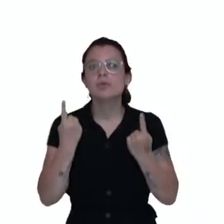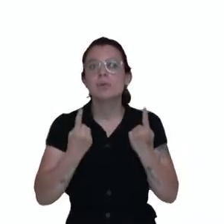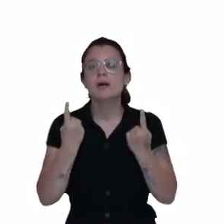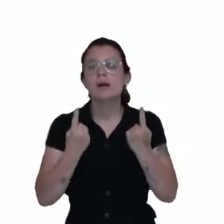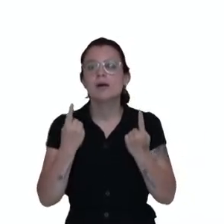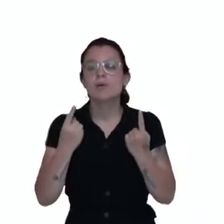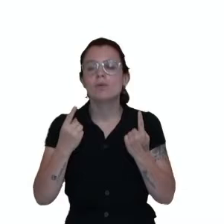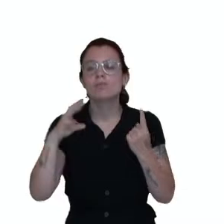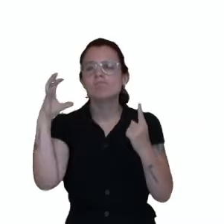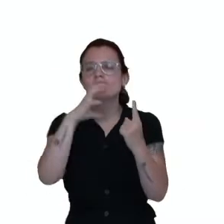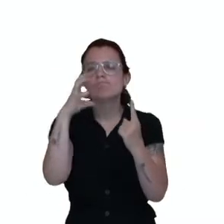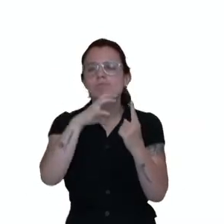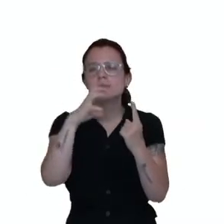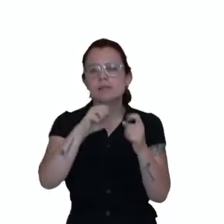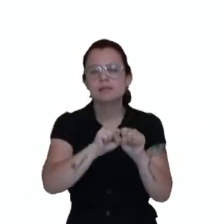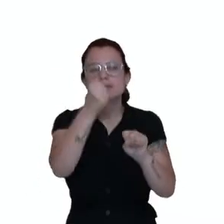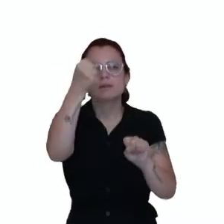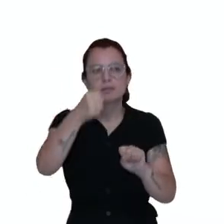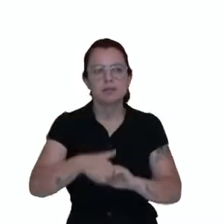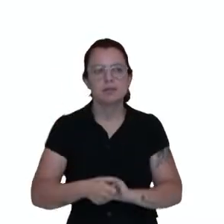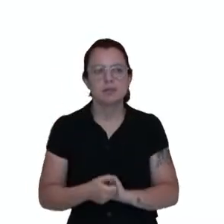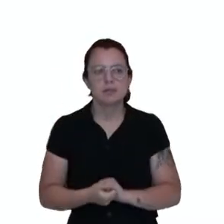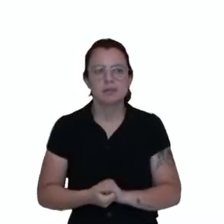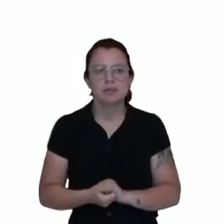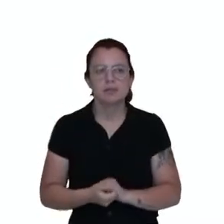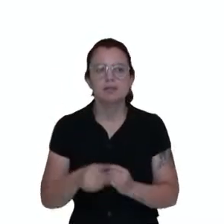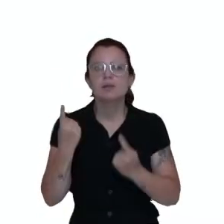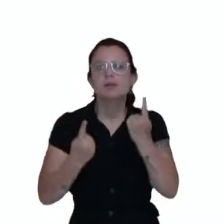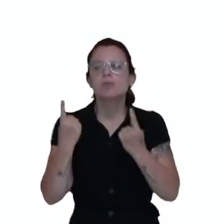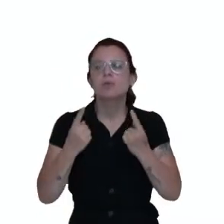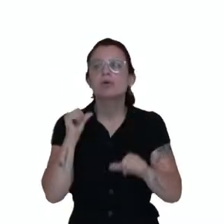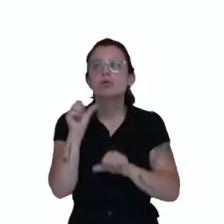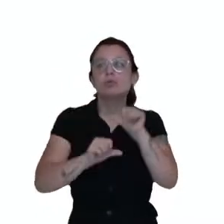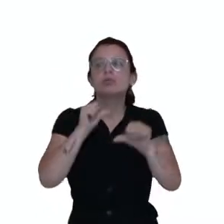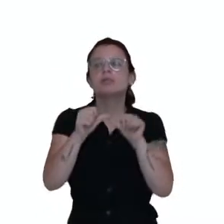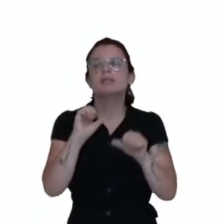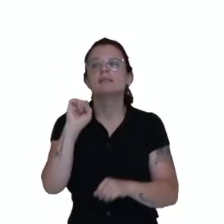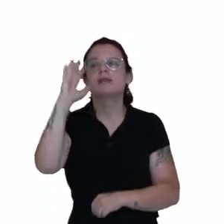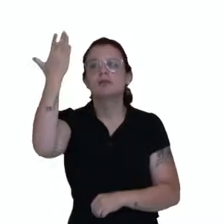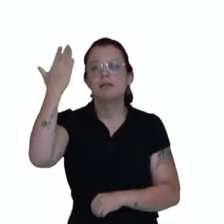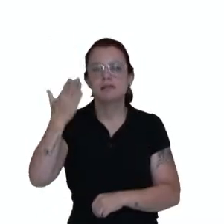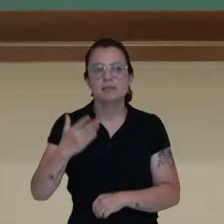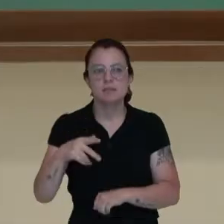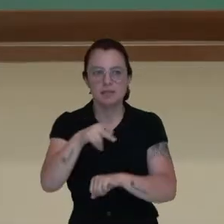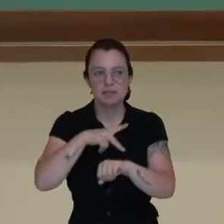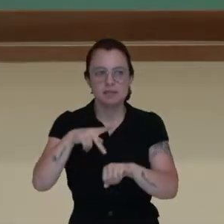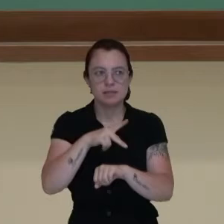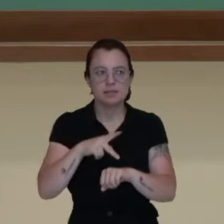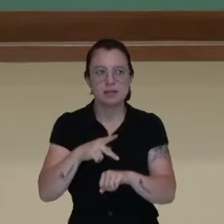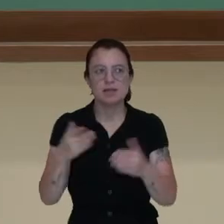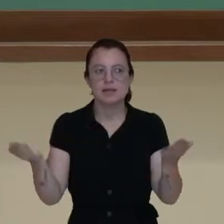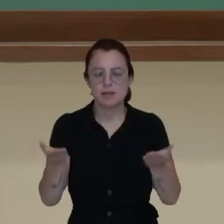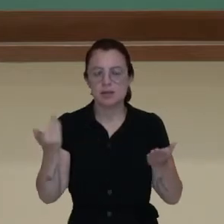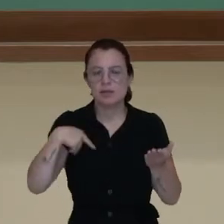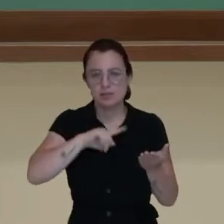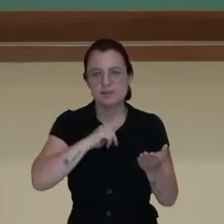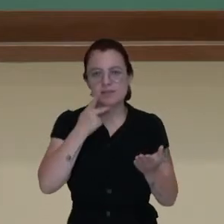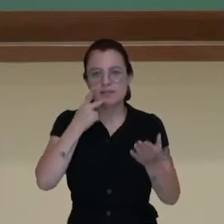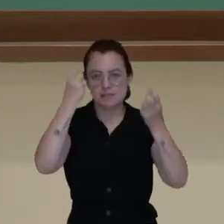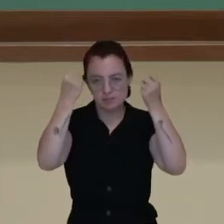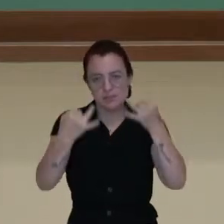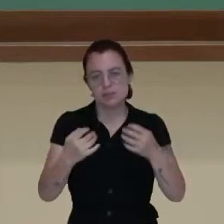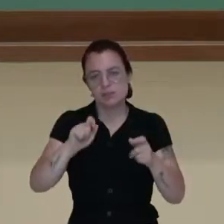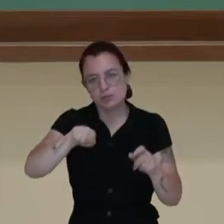ao rompimento desse modelo político e quais mudanças ocorreram no país? É sobre isso que a gente vai falar, sobre